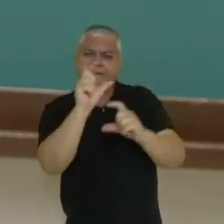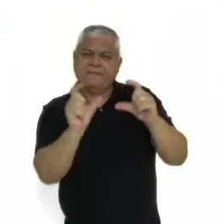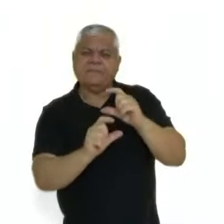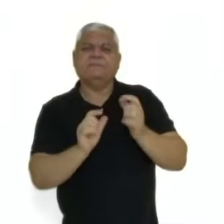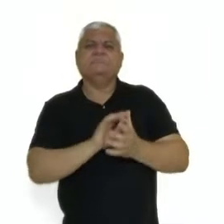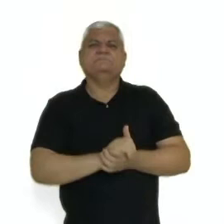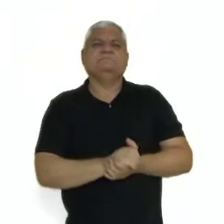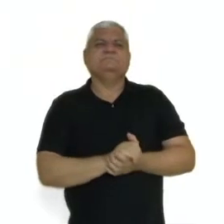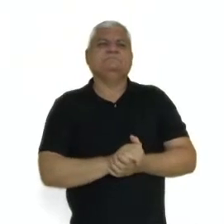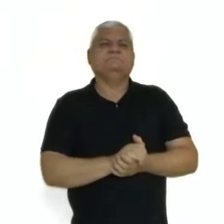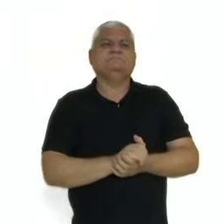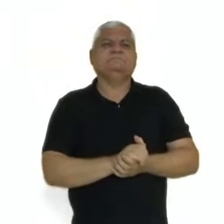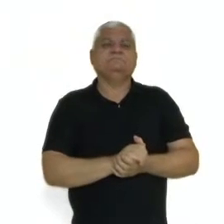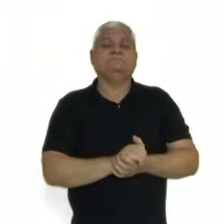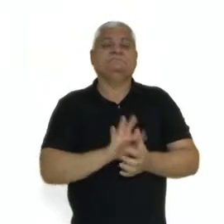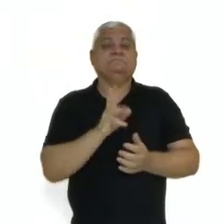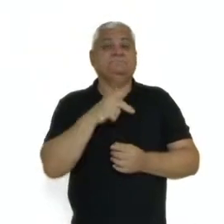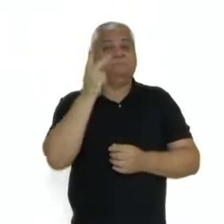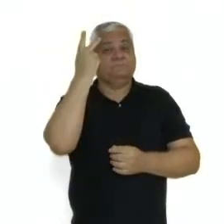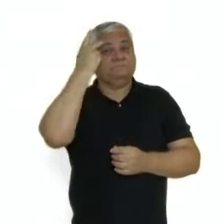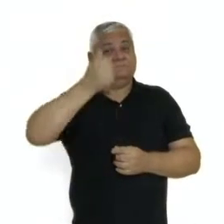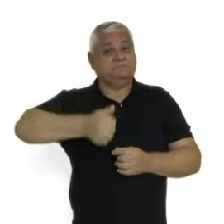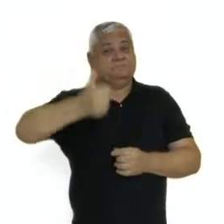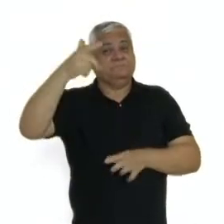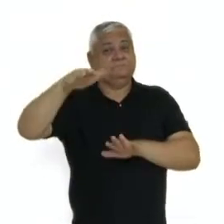ver. São Paulo,